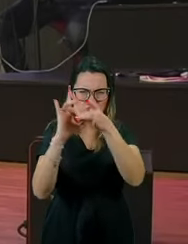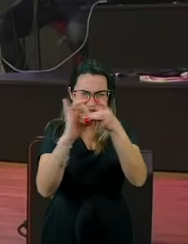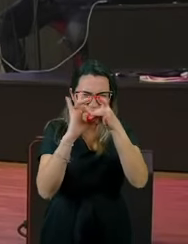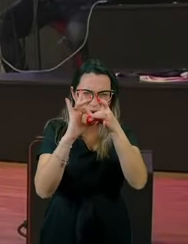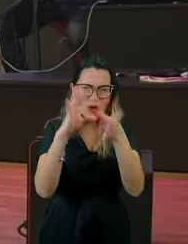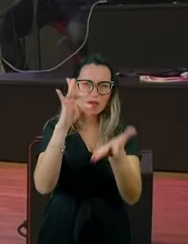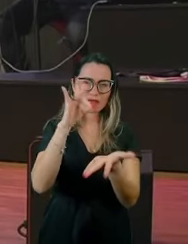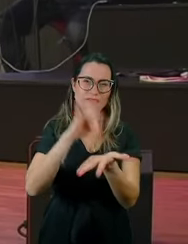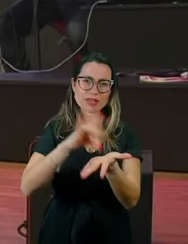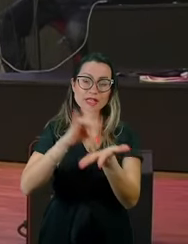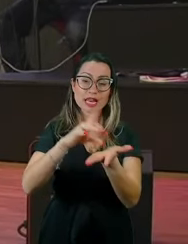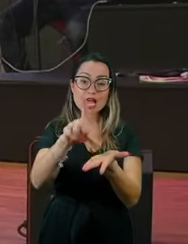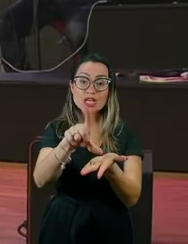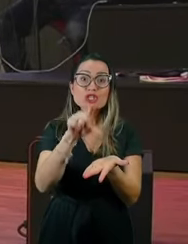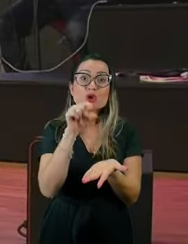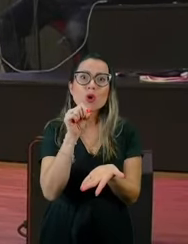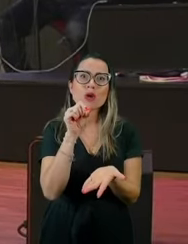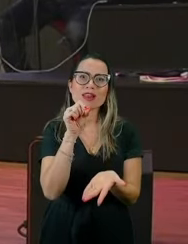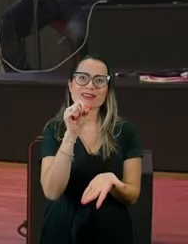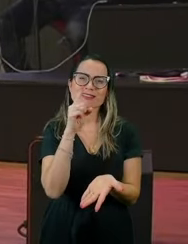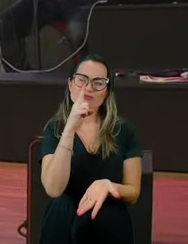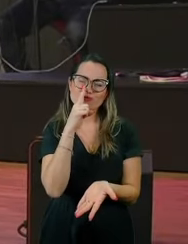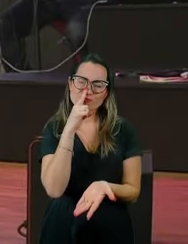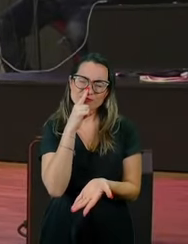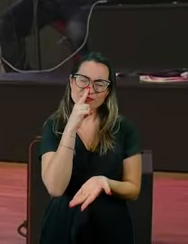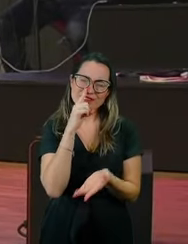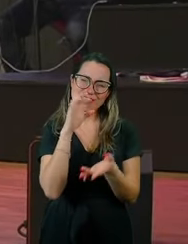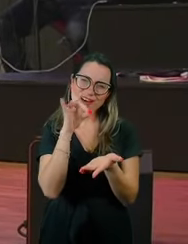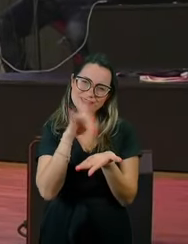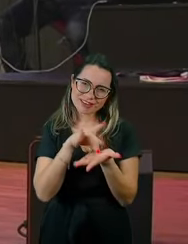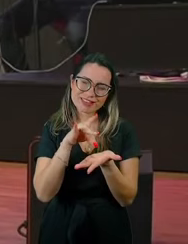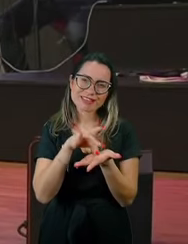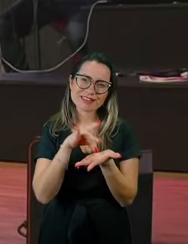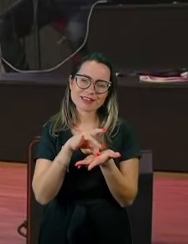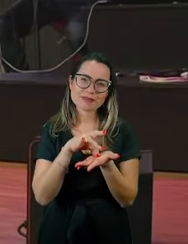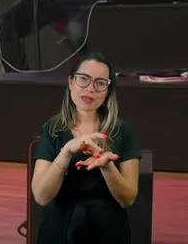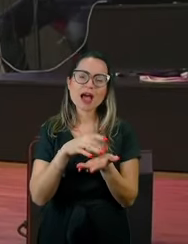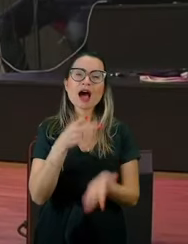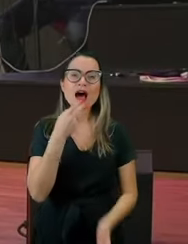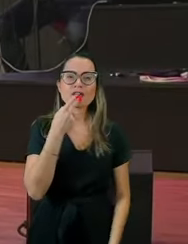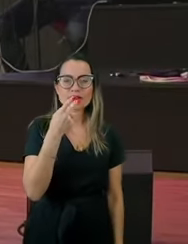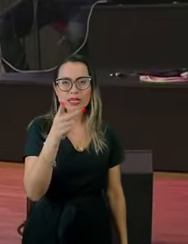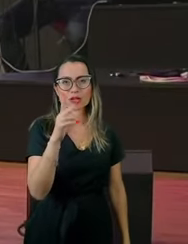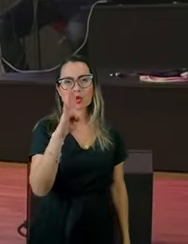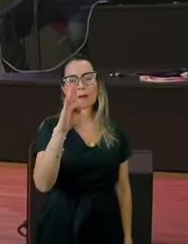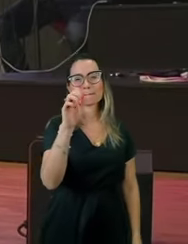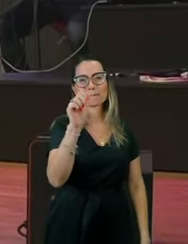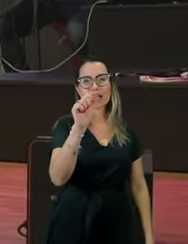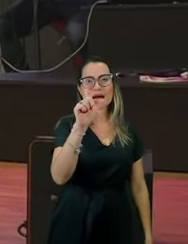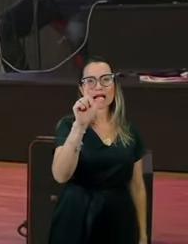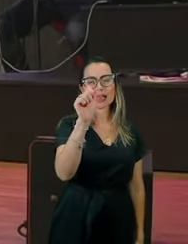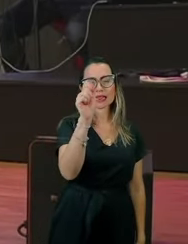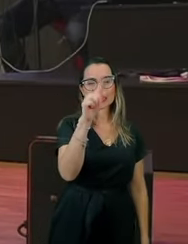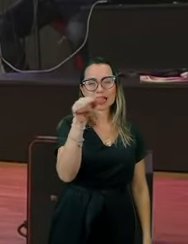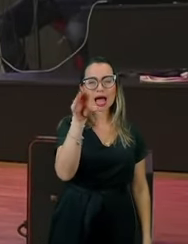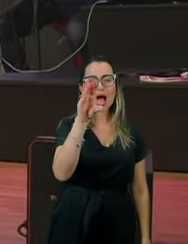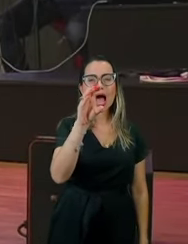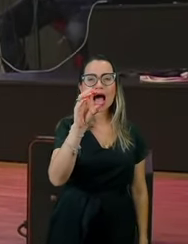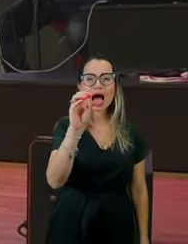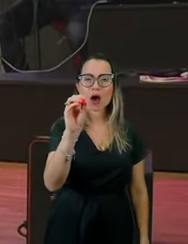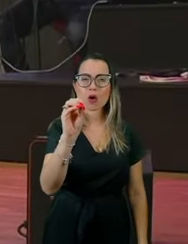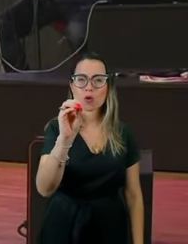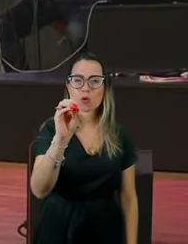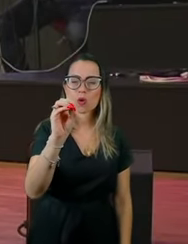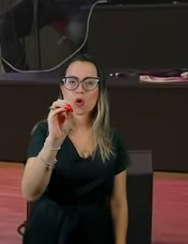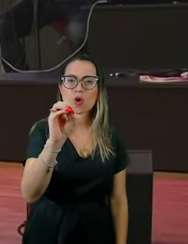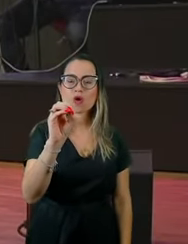Escolha isso. Eu estava lendo sobre Balaão. Balaão foi um profeta tentado a entrar em um conchavo. Teve um rei